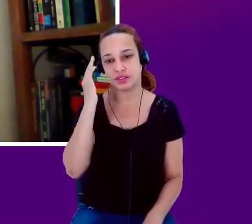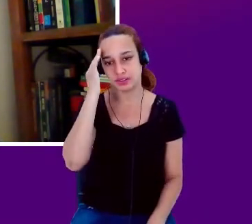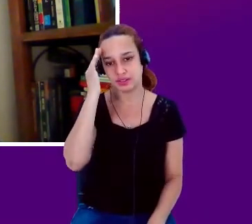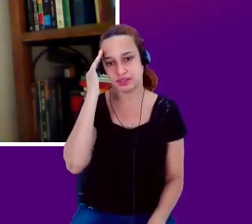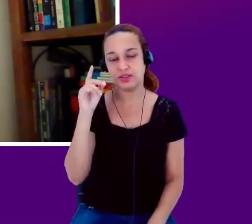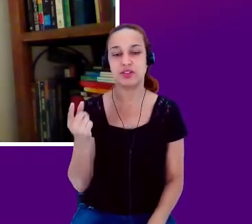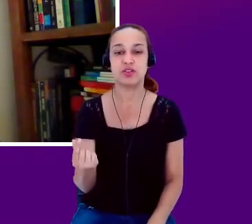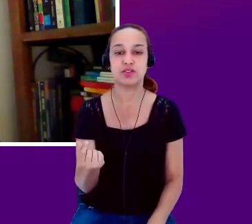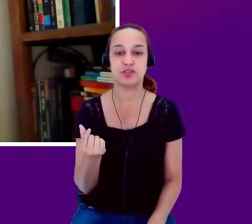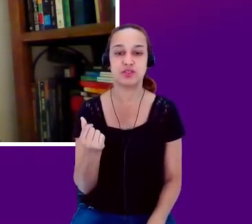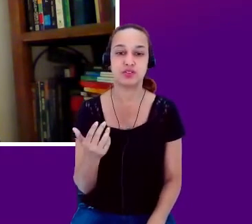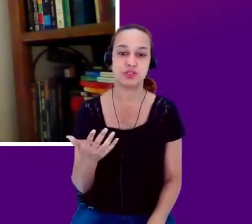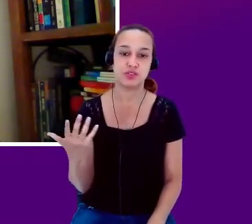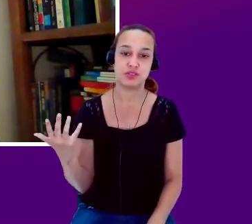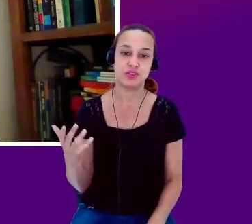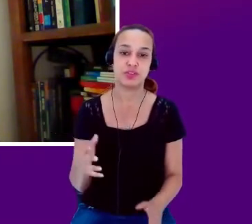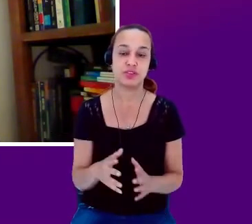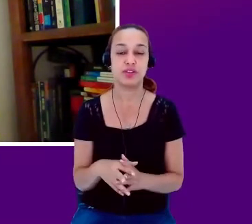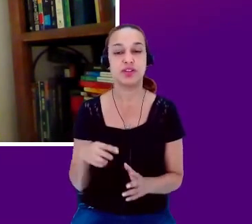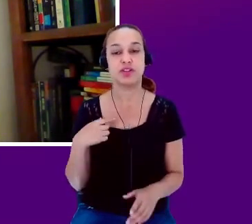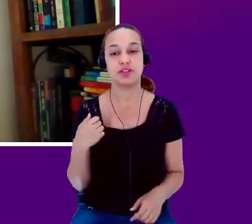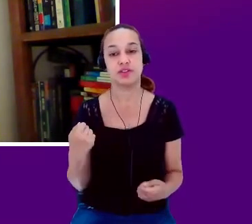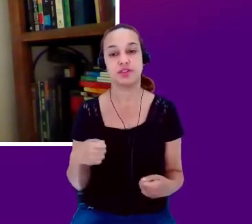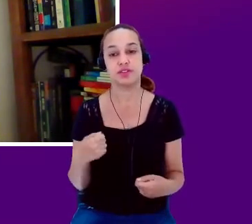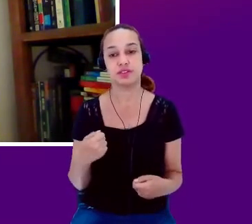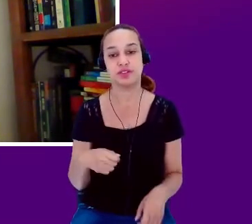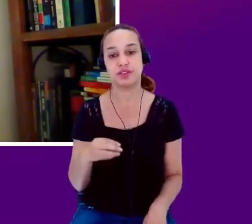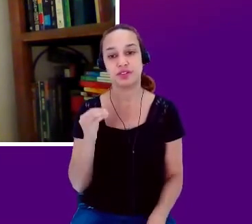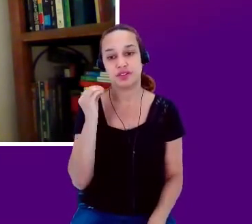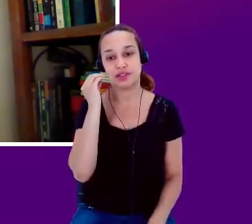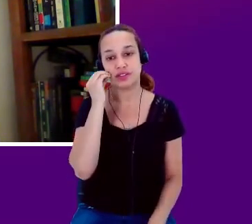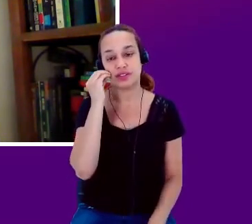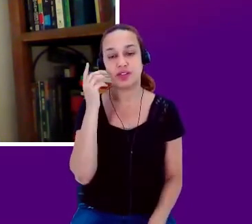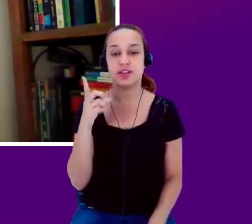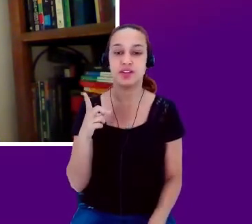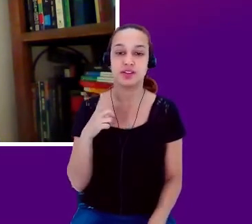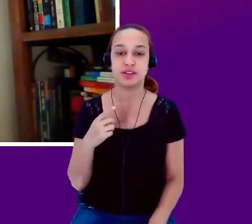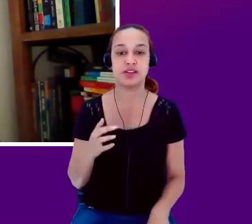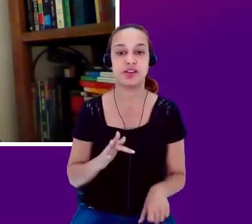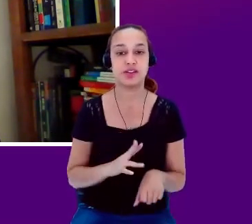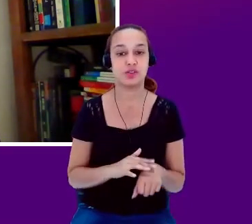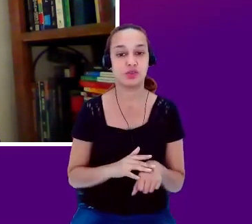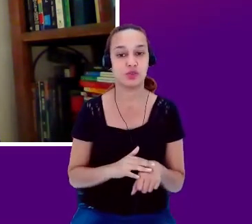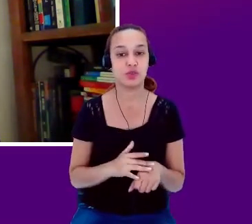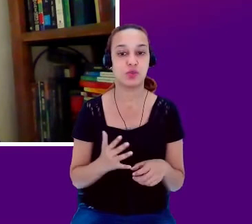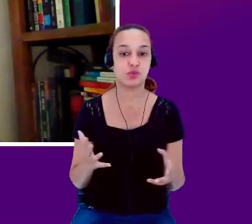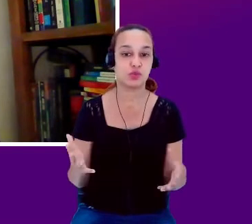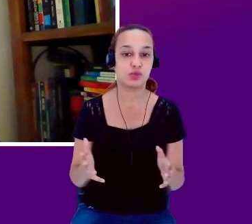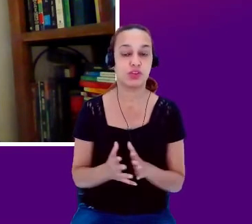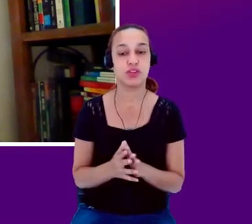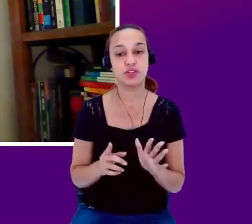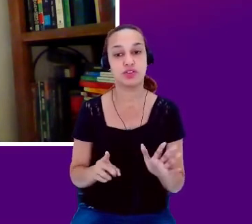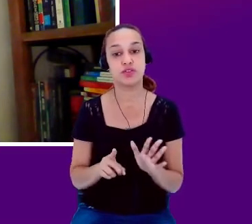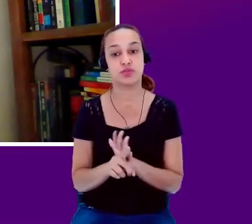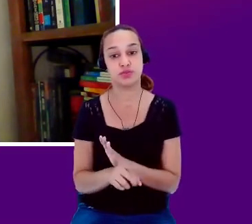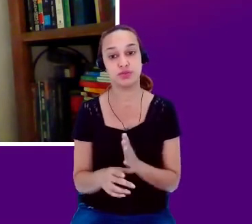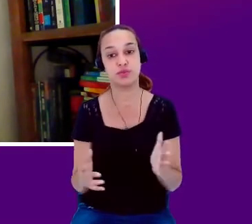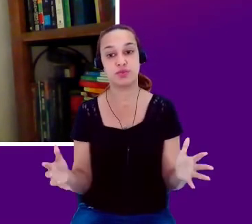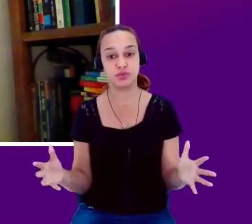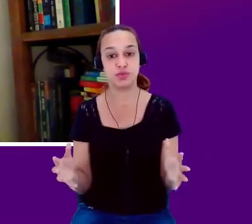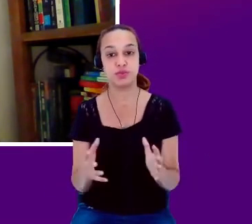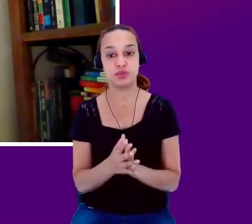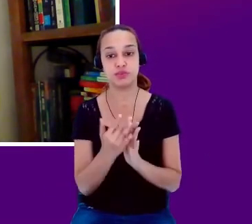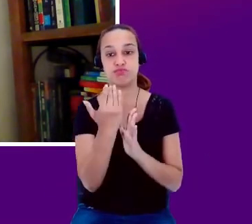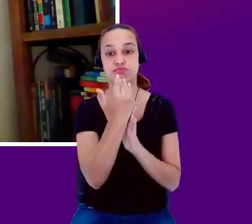precificação. Então, eu vou ter que analisar, existe uma doença pré-existente? Não existe? A gente pergunta isso num